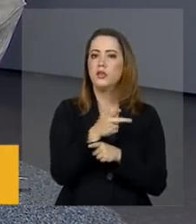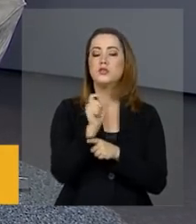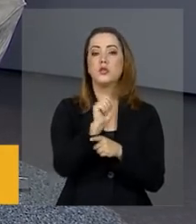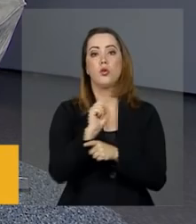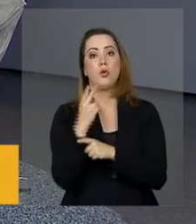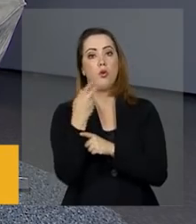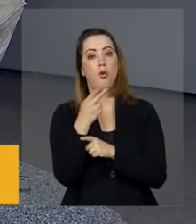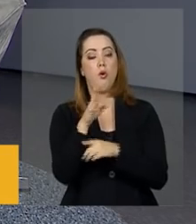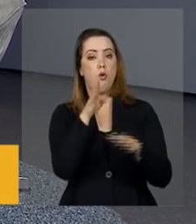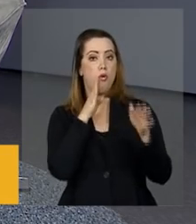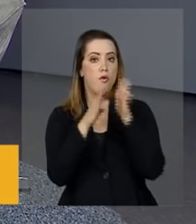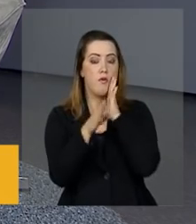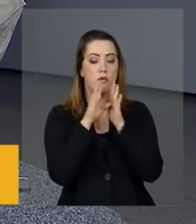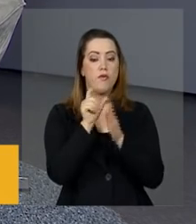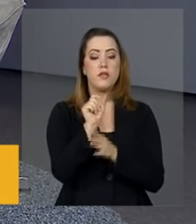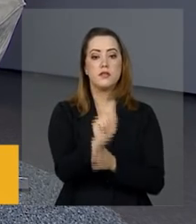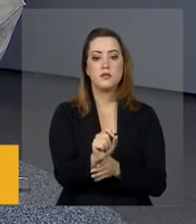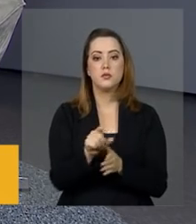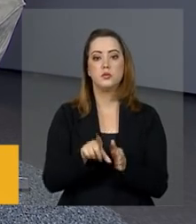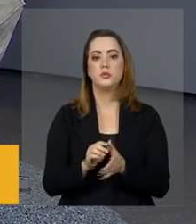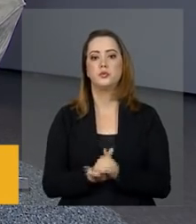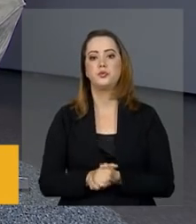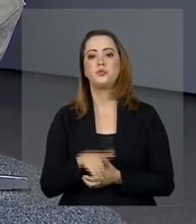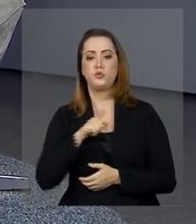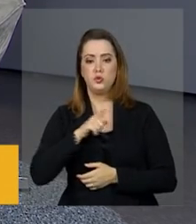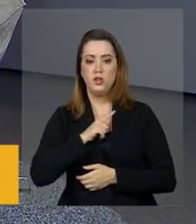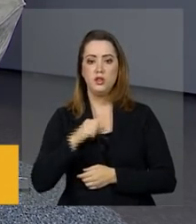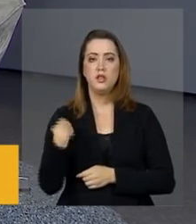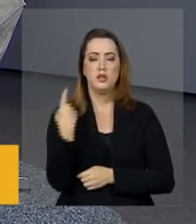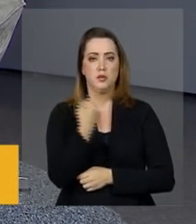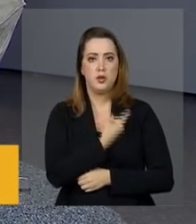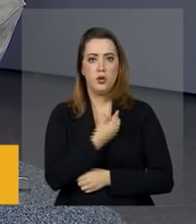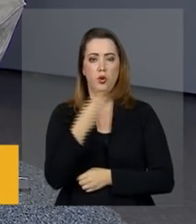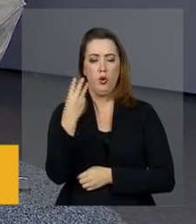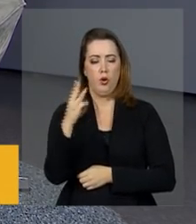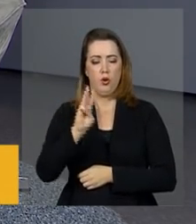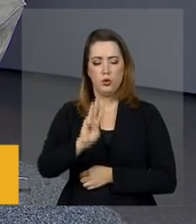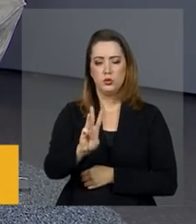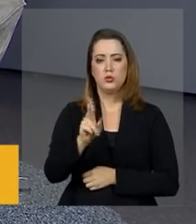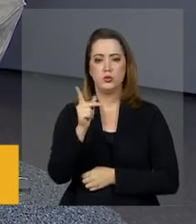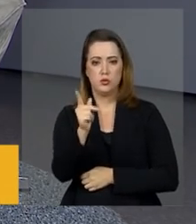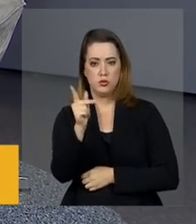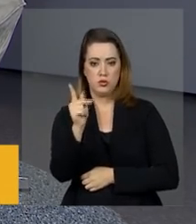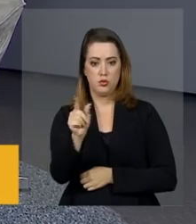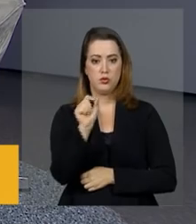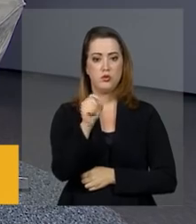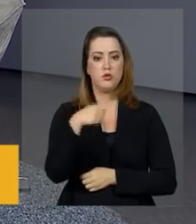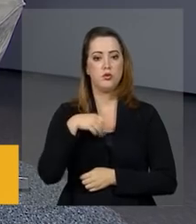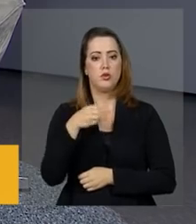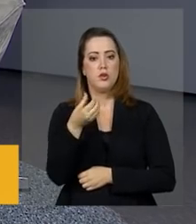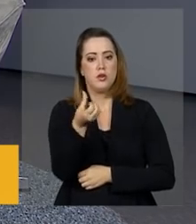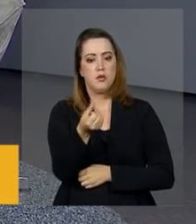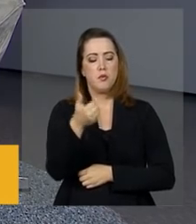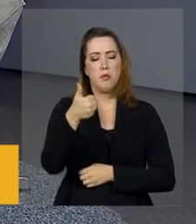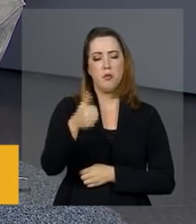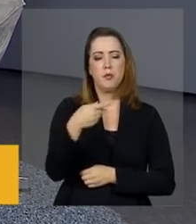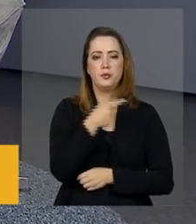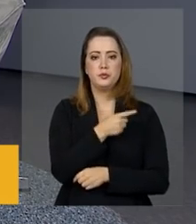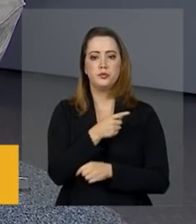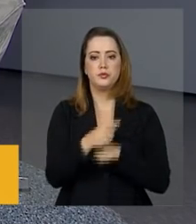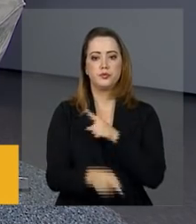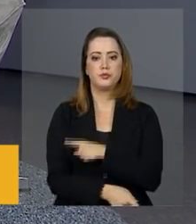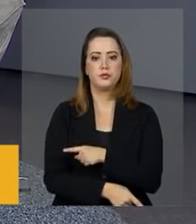ou facebook.com/tvnbr. E tem também o nosso WhatsApp, o DDD é o 61 e o número é o